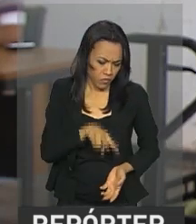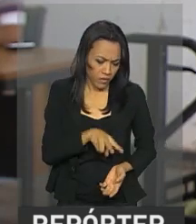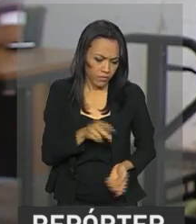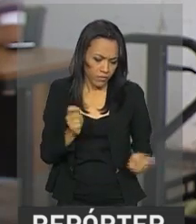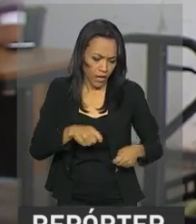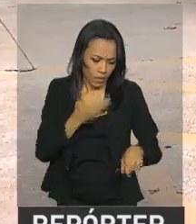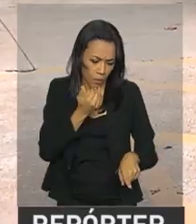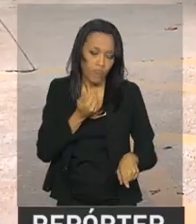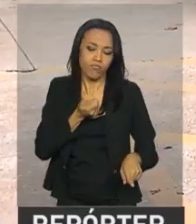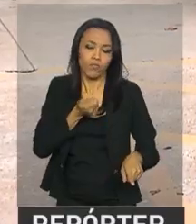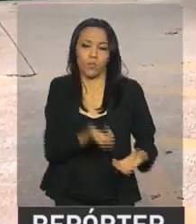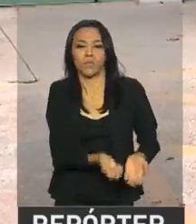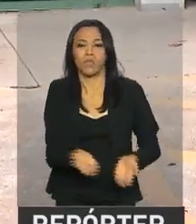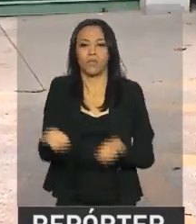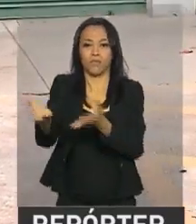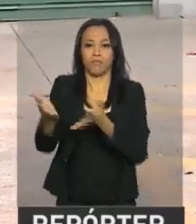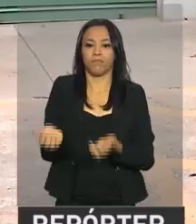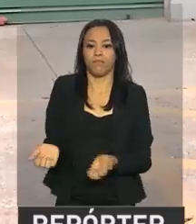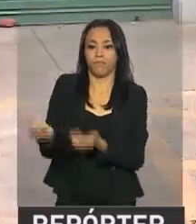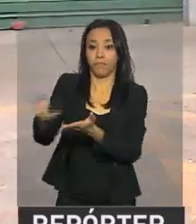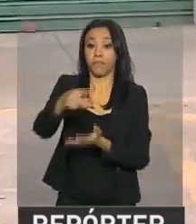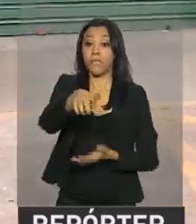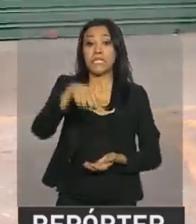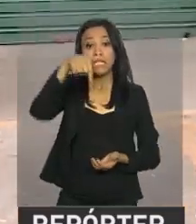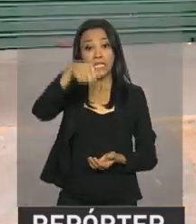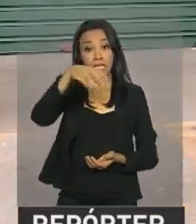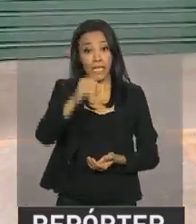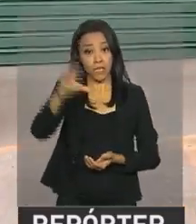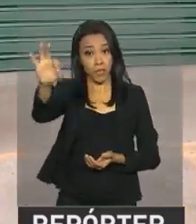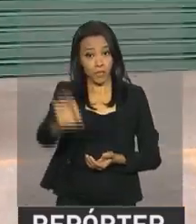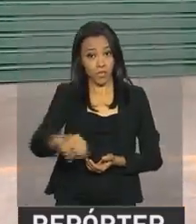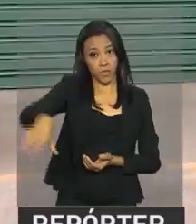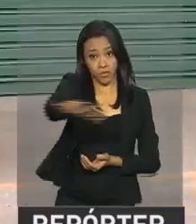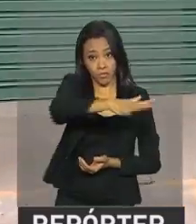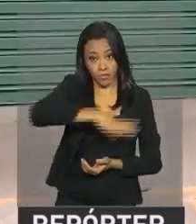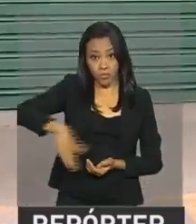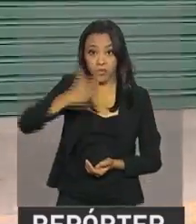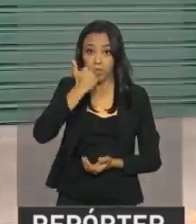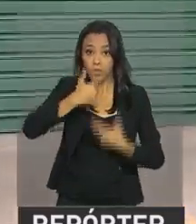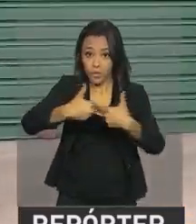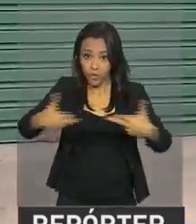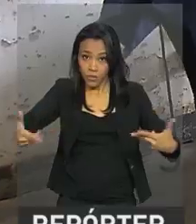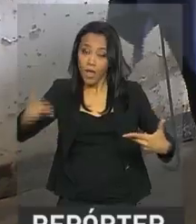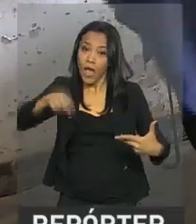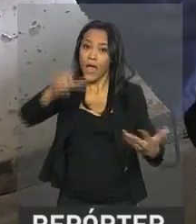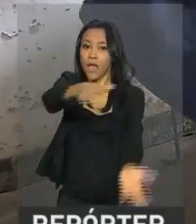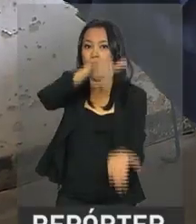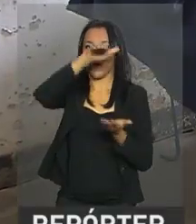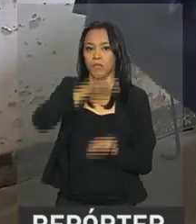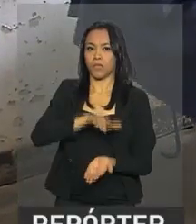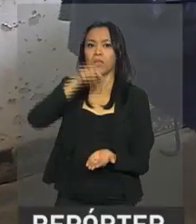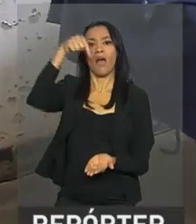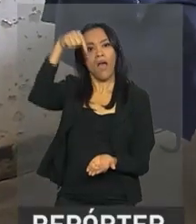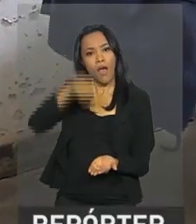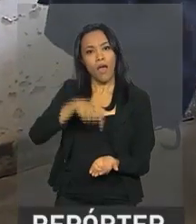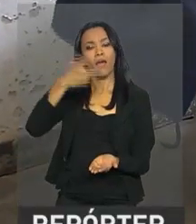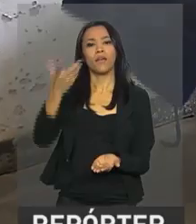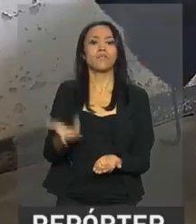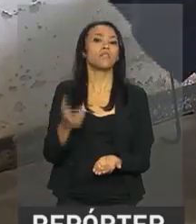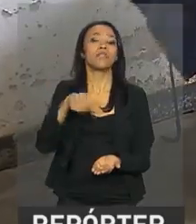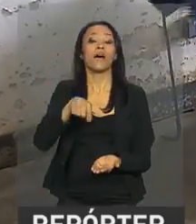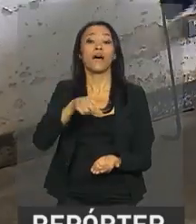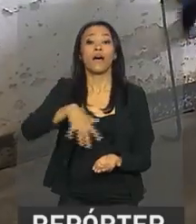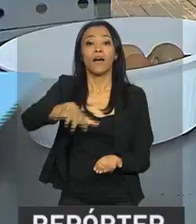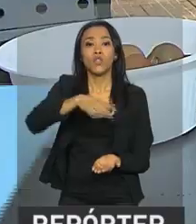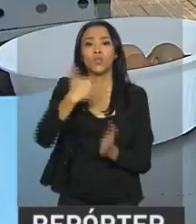próprias para consumo. Cerca de 70% dos produtos recebidos no Banco do Distrito Federal vem do Programa de Aquisição